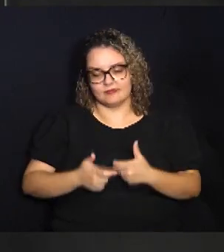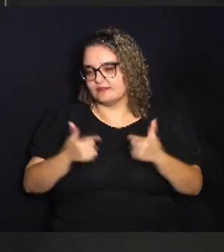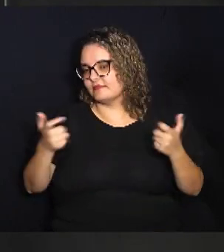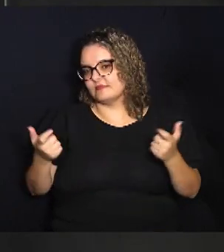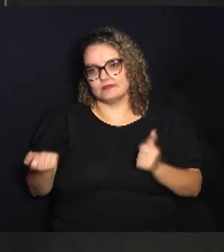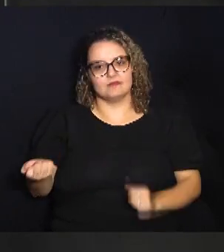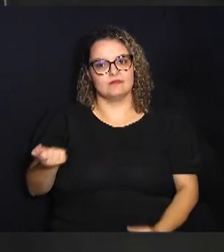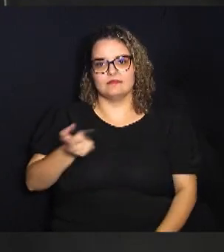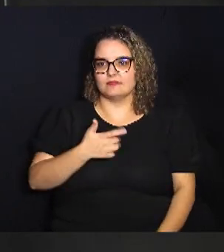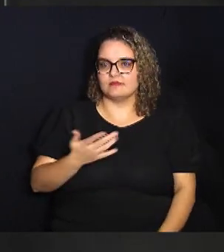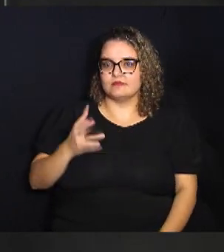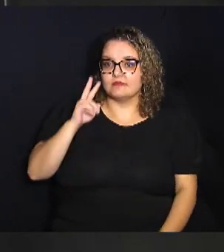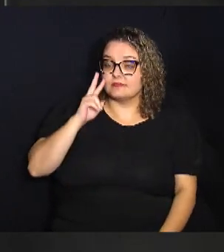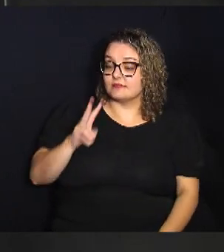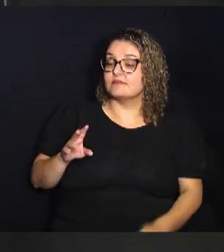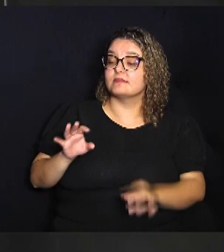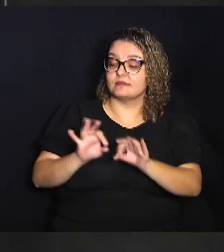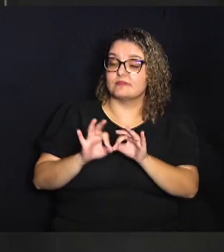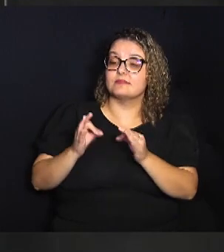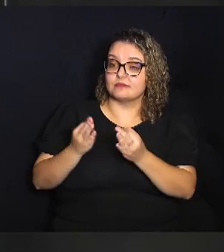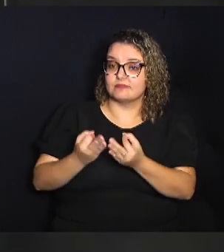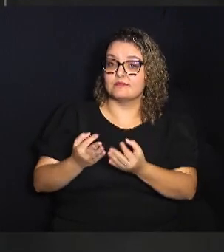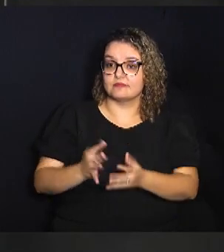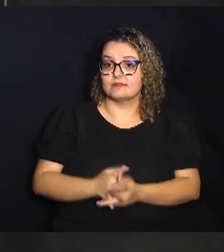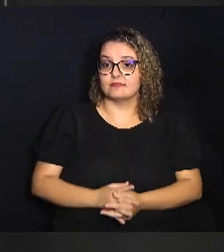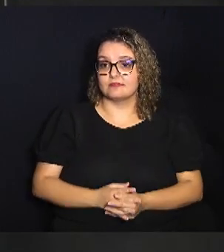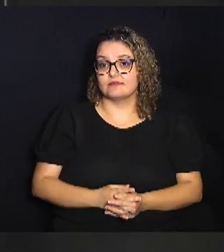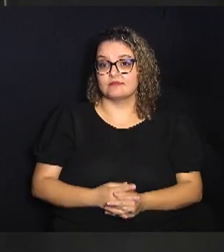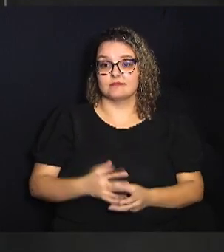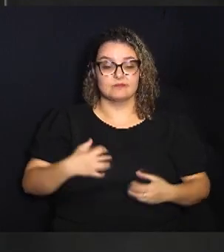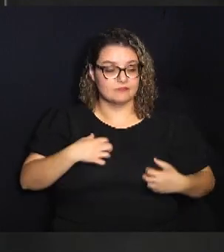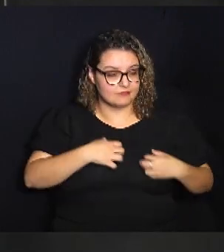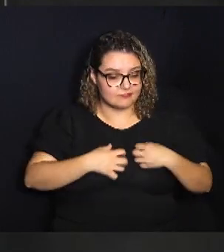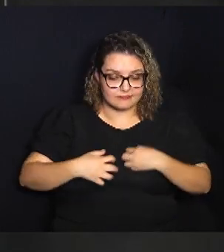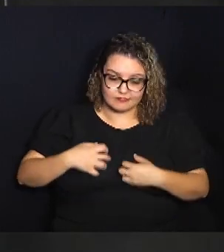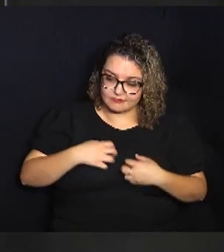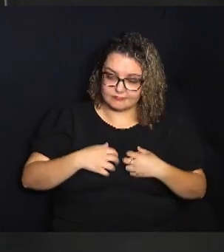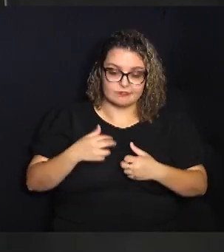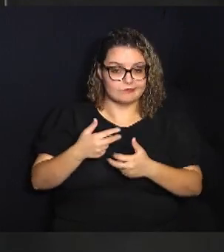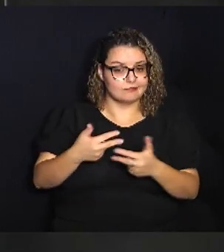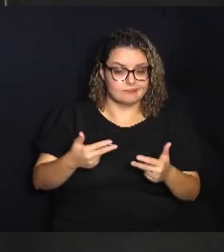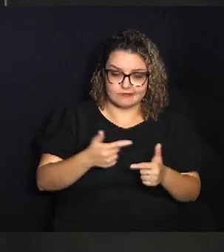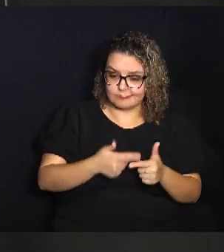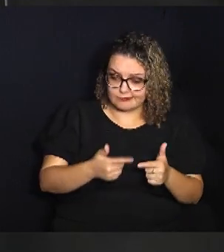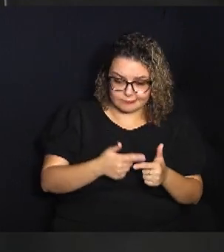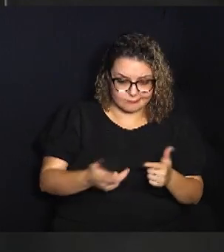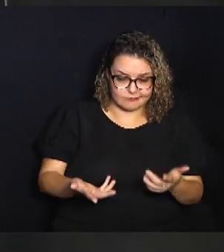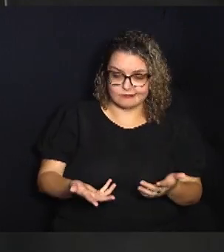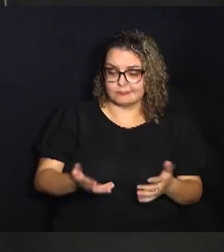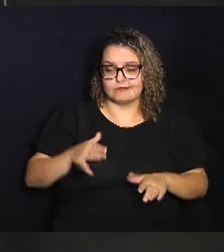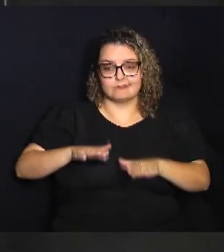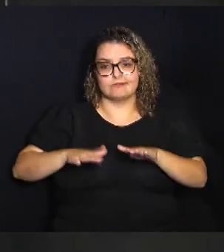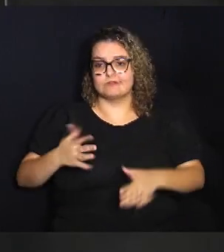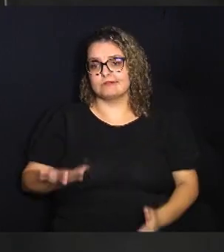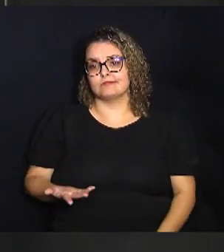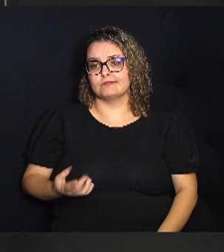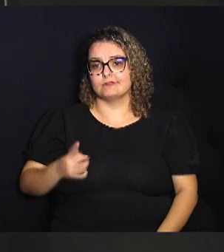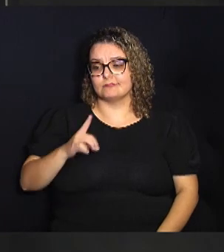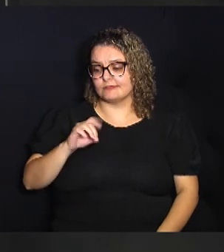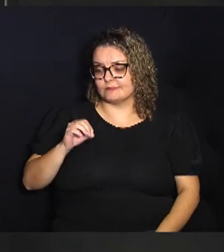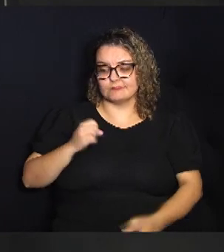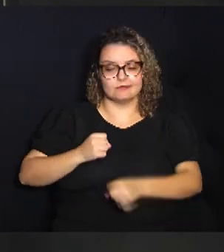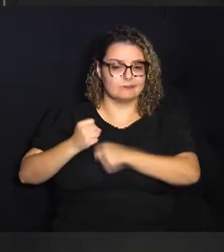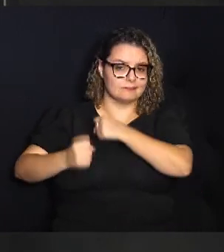que você ver uma família desesperada por uma situação que, às vezes, há 10 anos